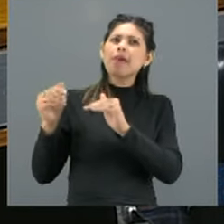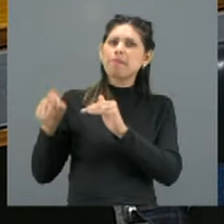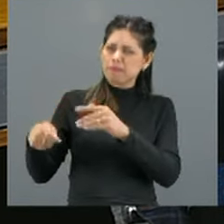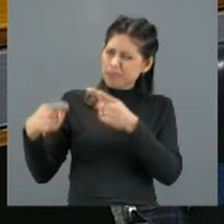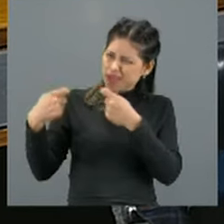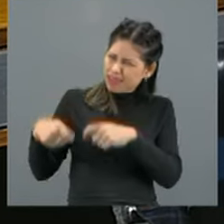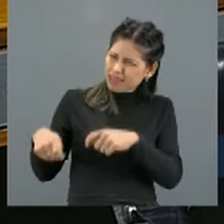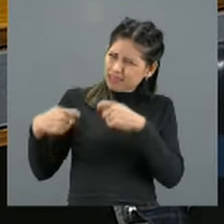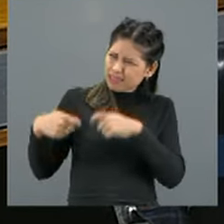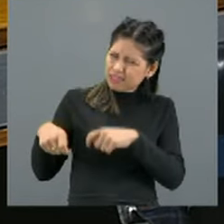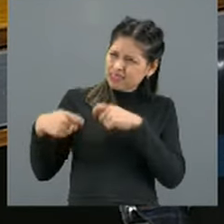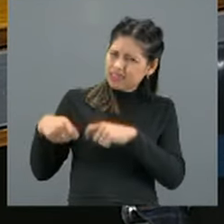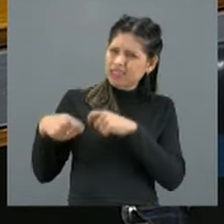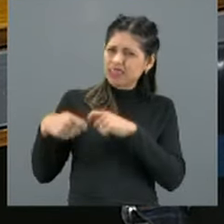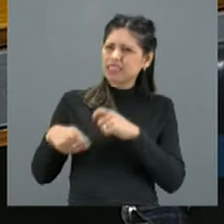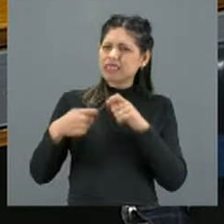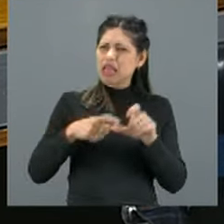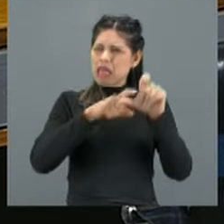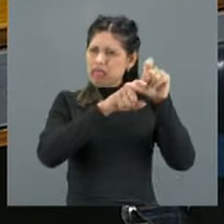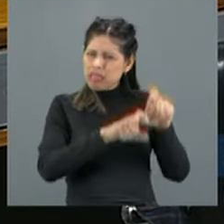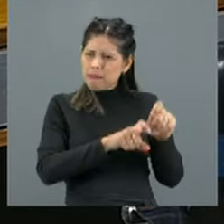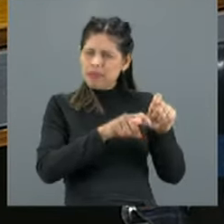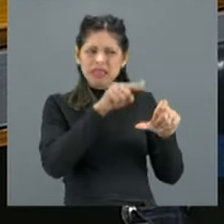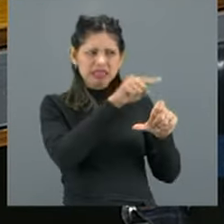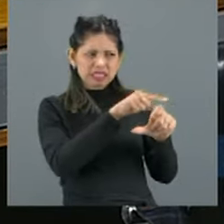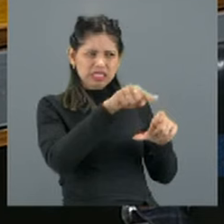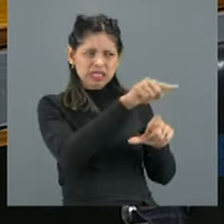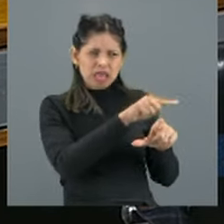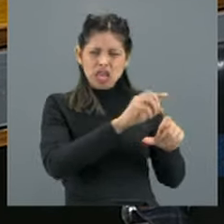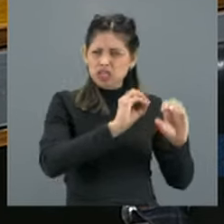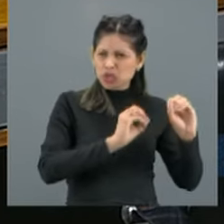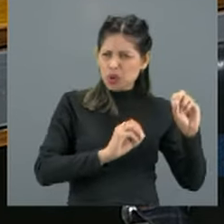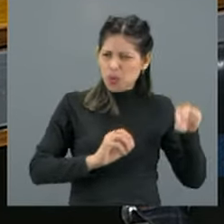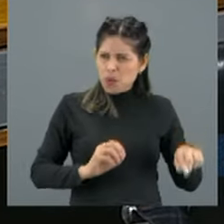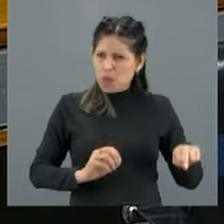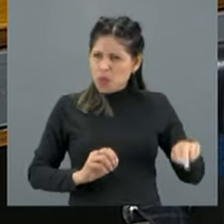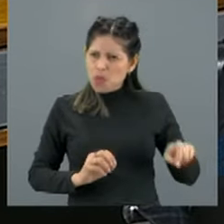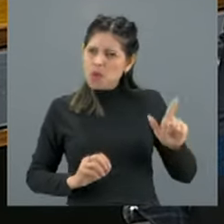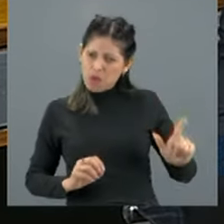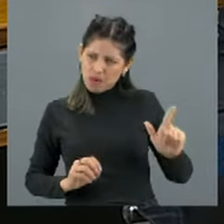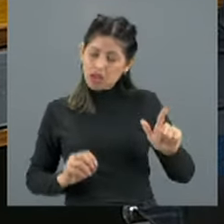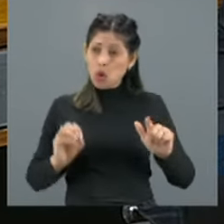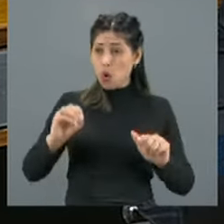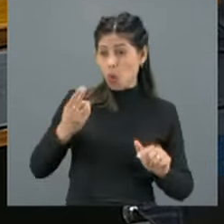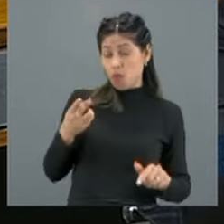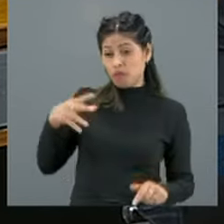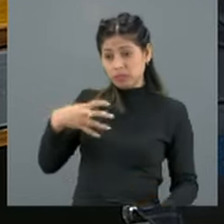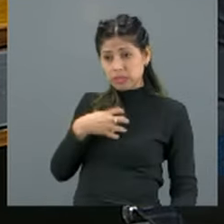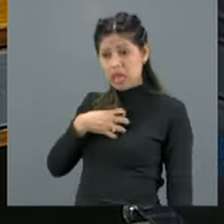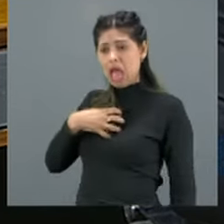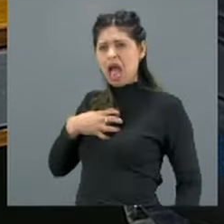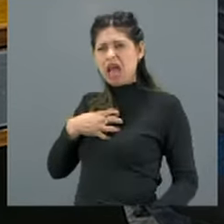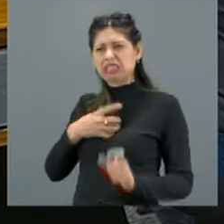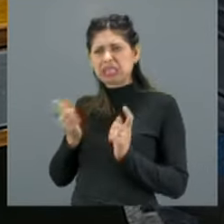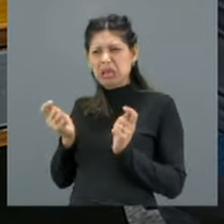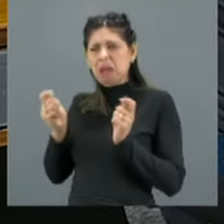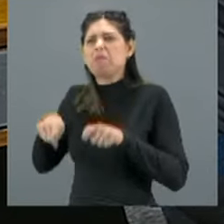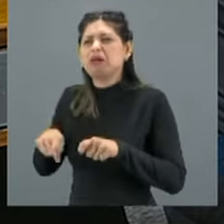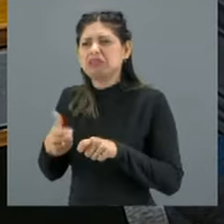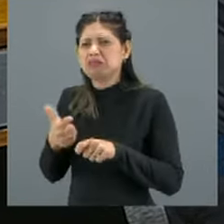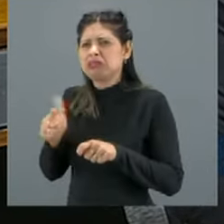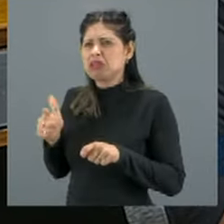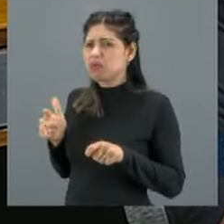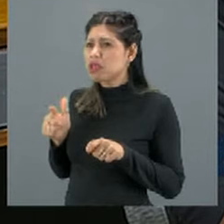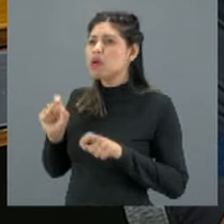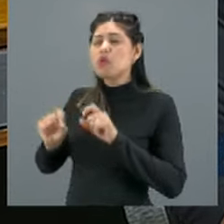tutela dessas pessoas? O senhor se acha incapaz ao ponto de ter uma